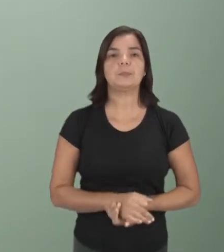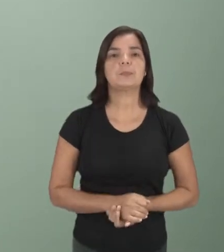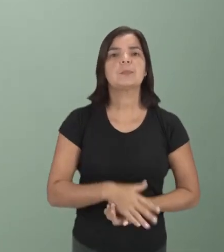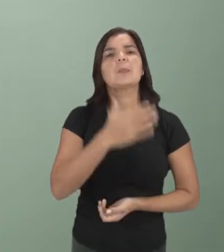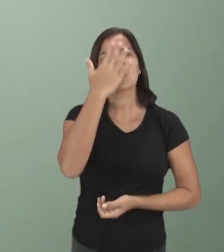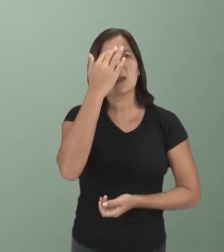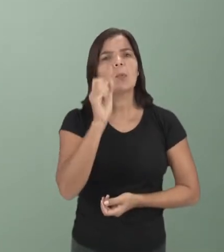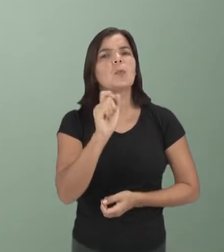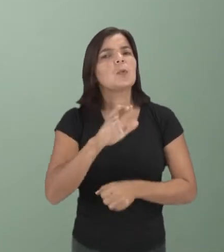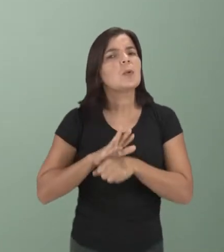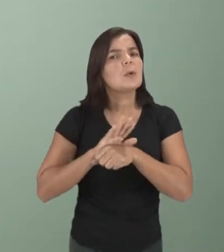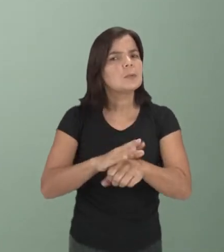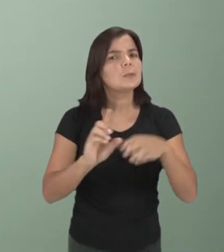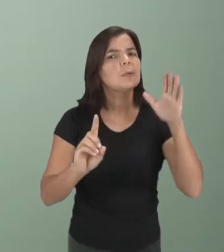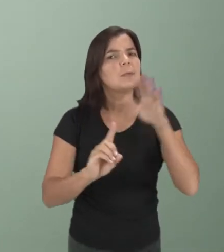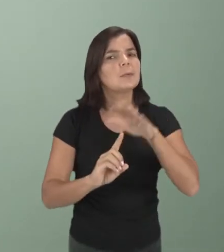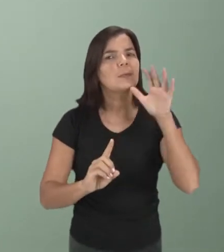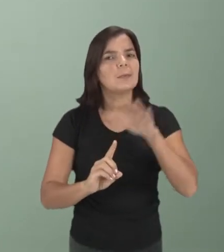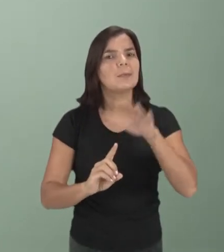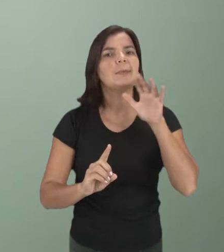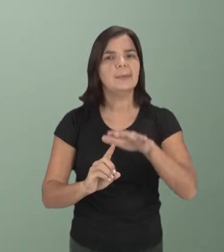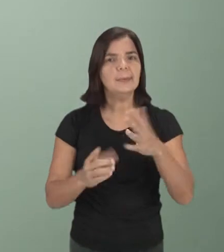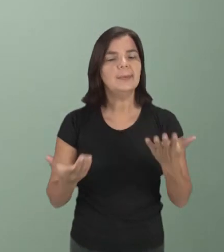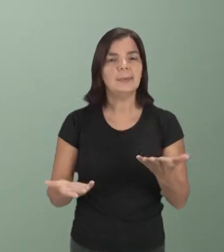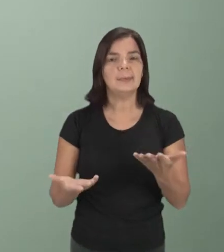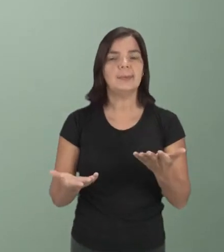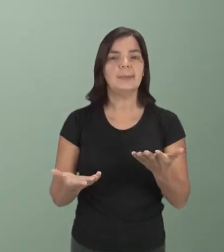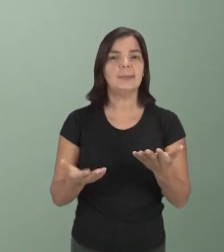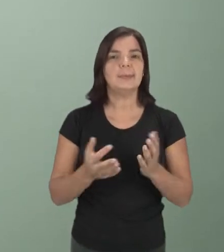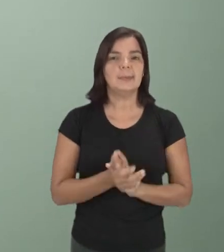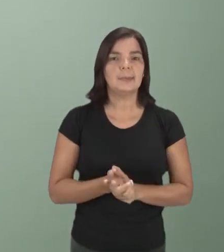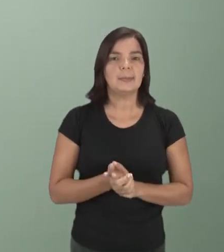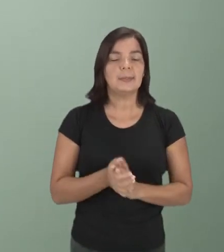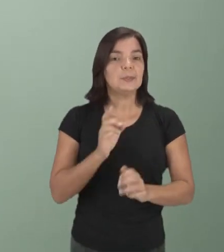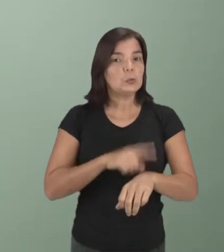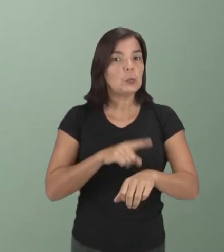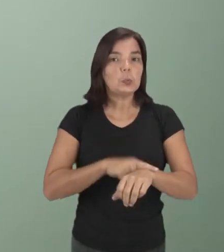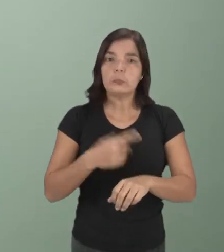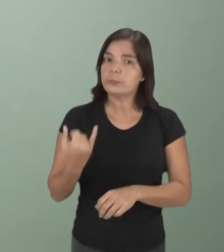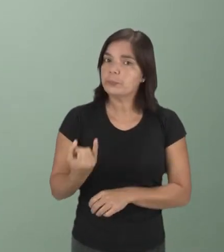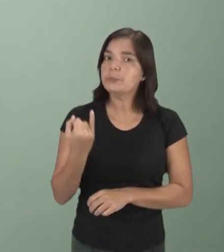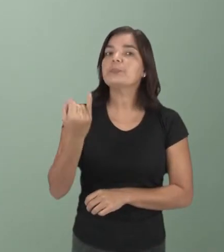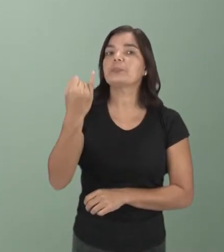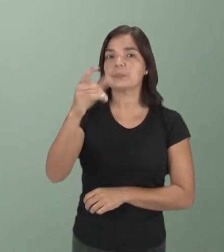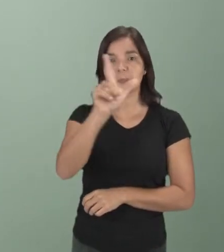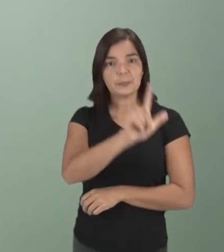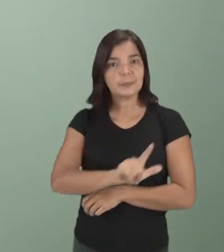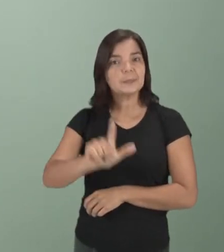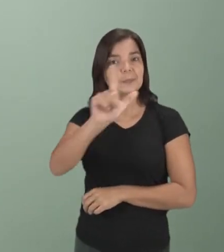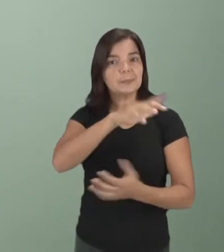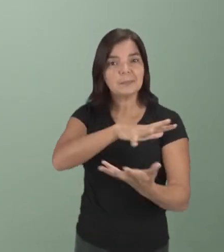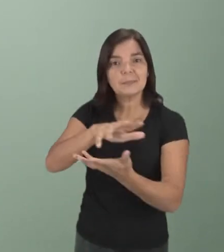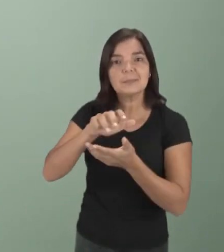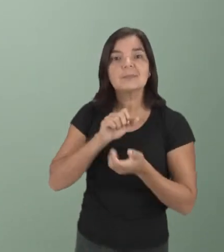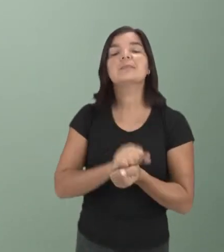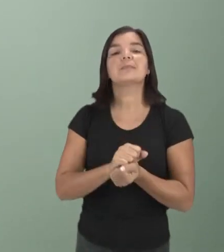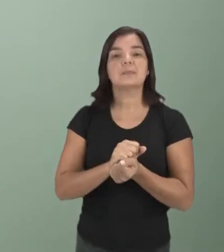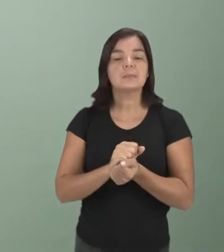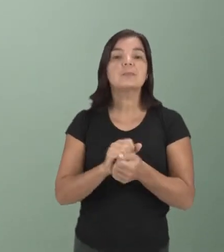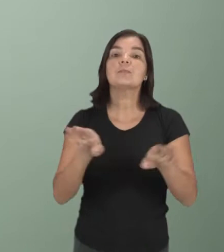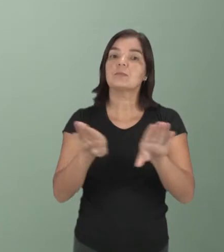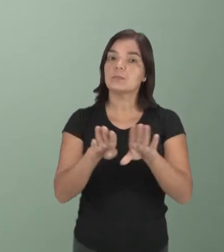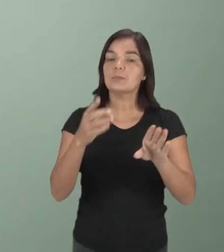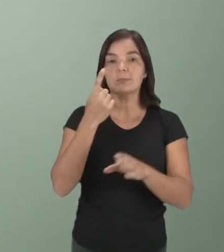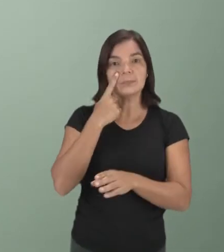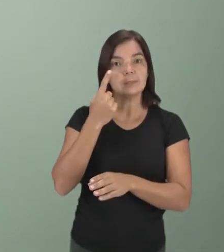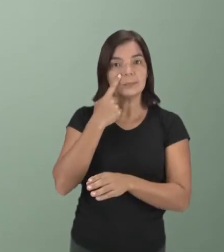sabe o que ajudou a influenciar esse momento tão importante da literatura mundial? E nesse momento